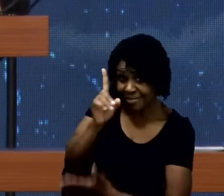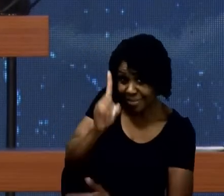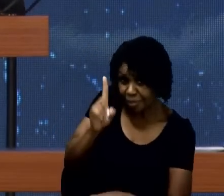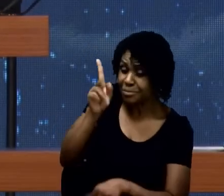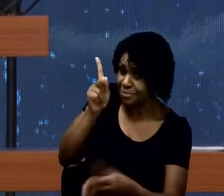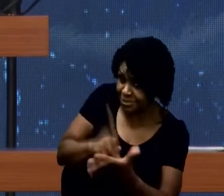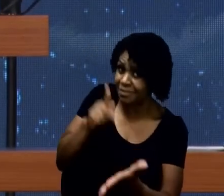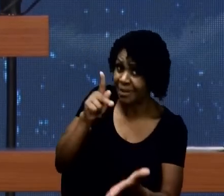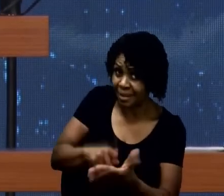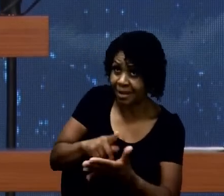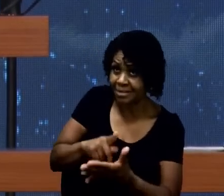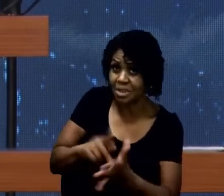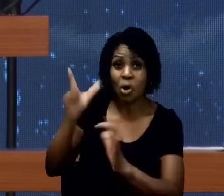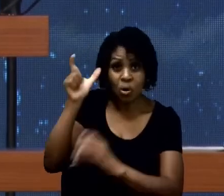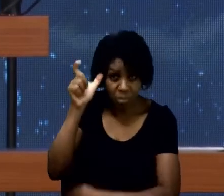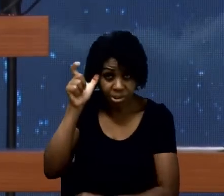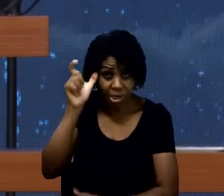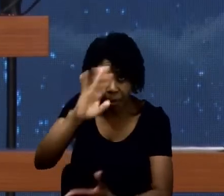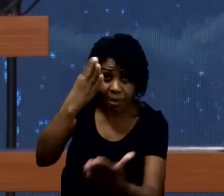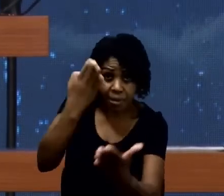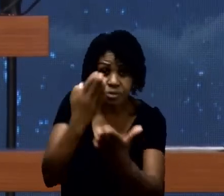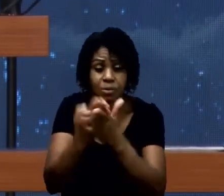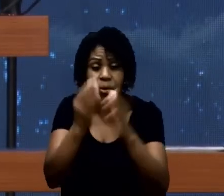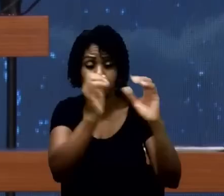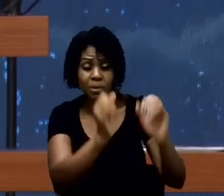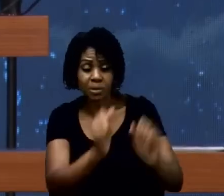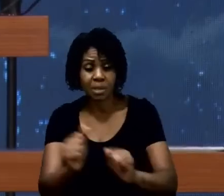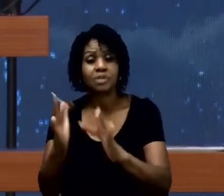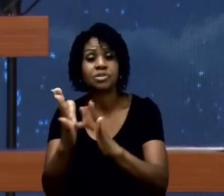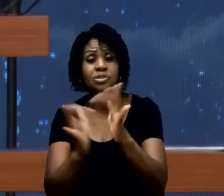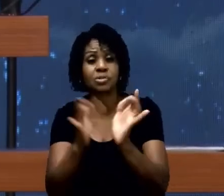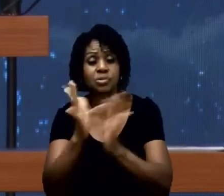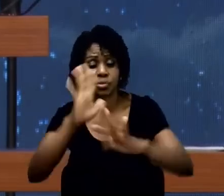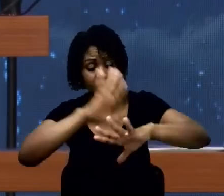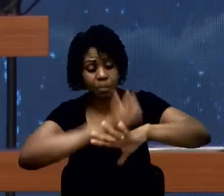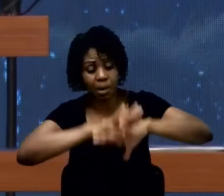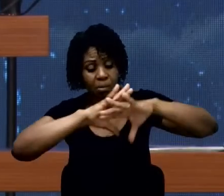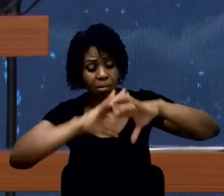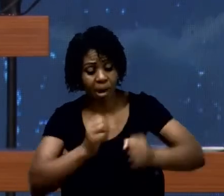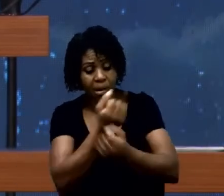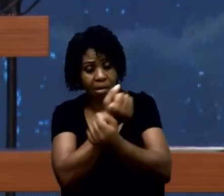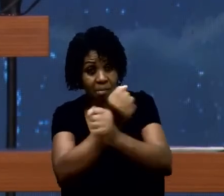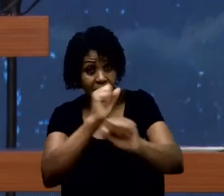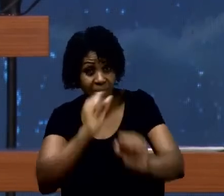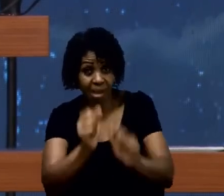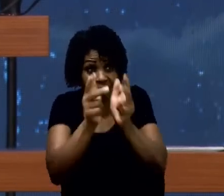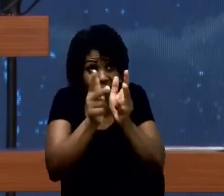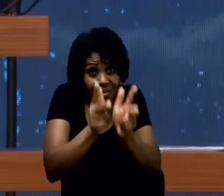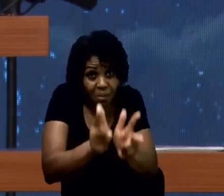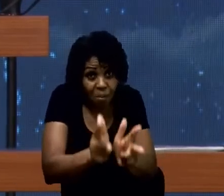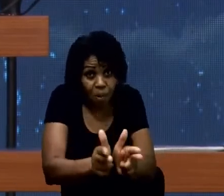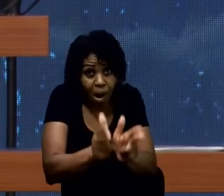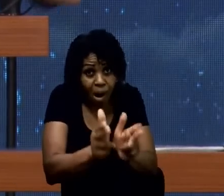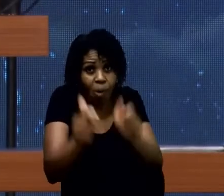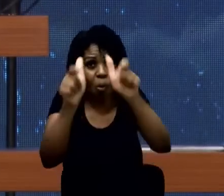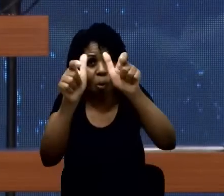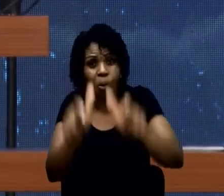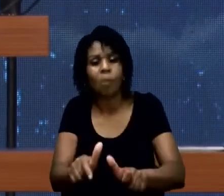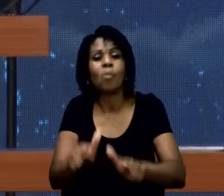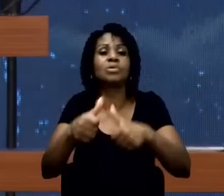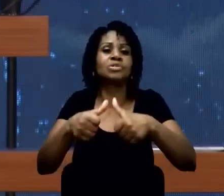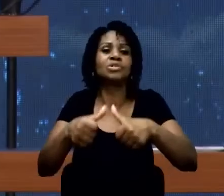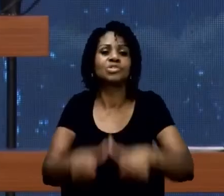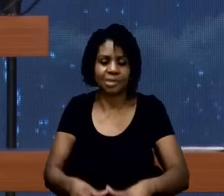acreditou que o poder de Jesus do outro lado, para curar, para libertar, seria o mesmo, aonde ele estava